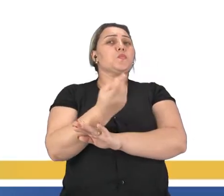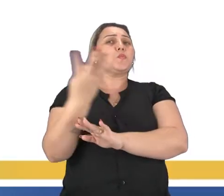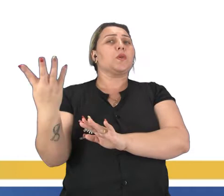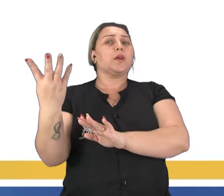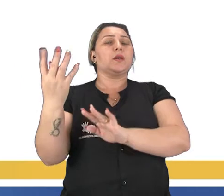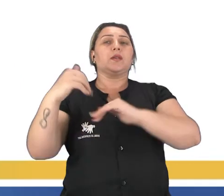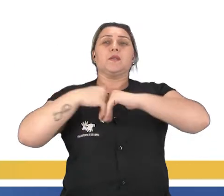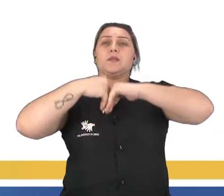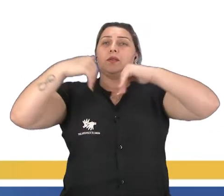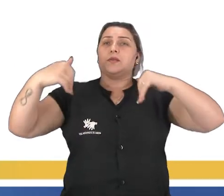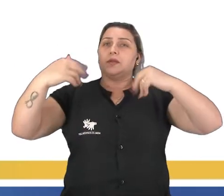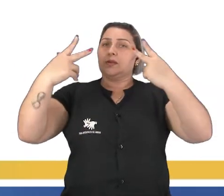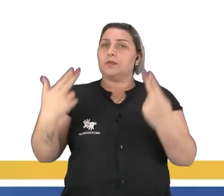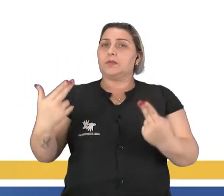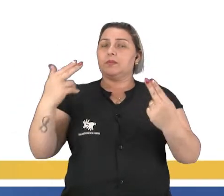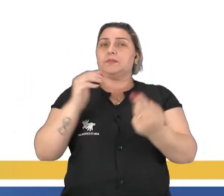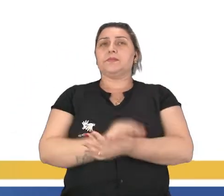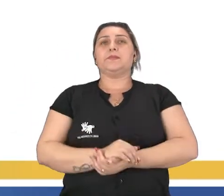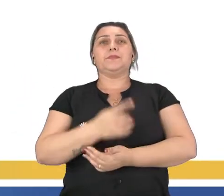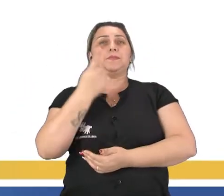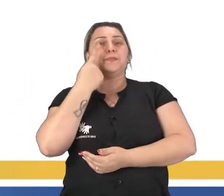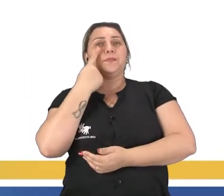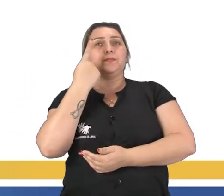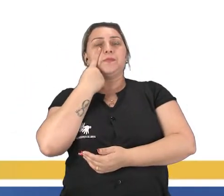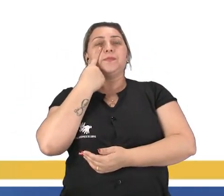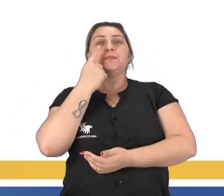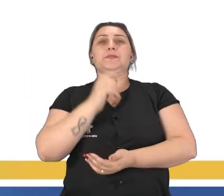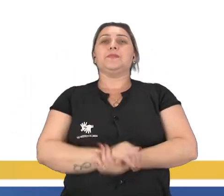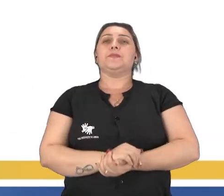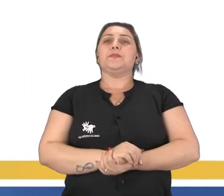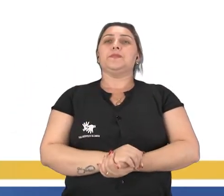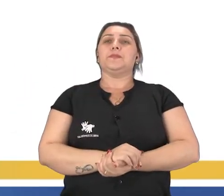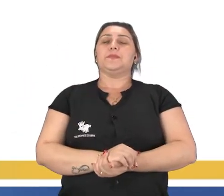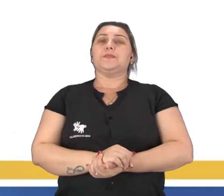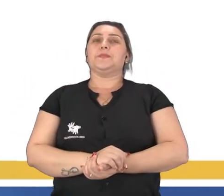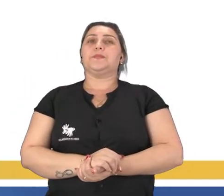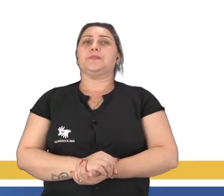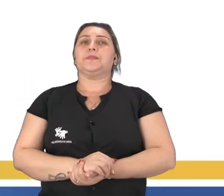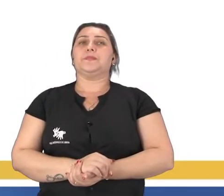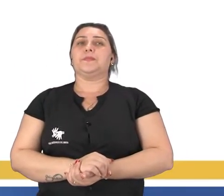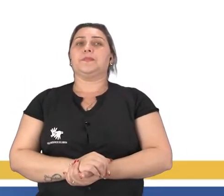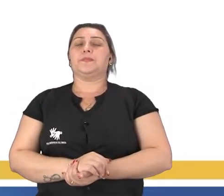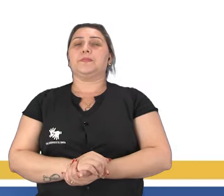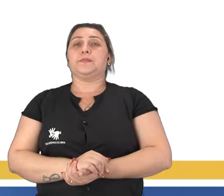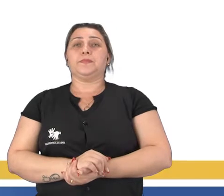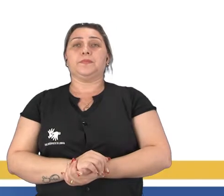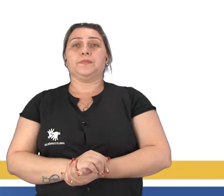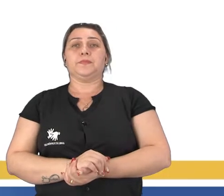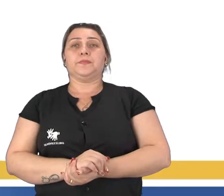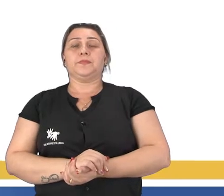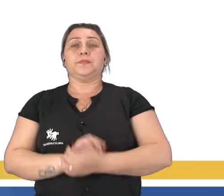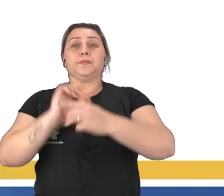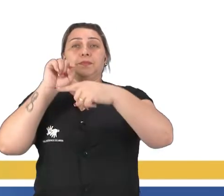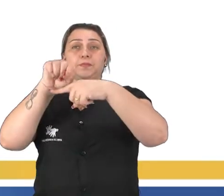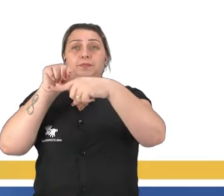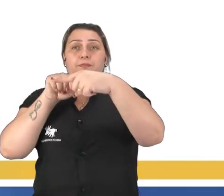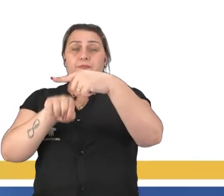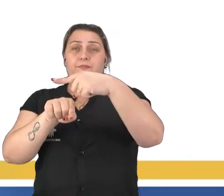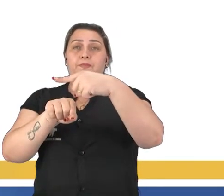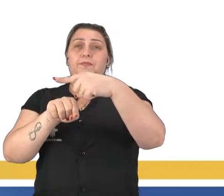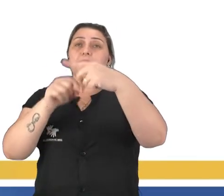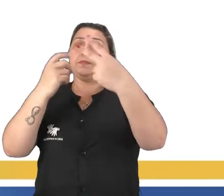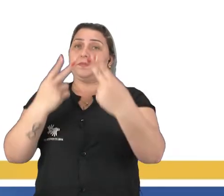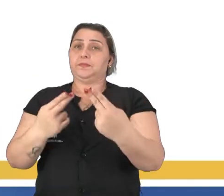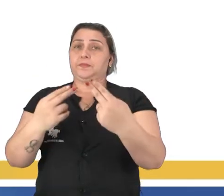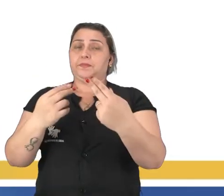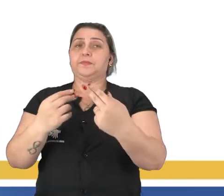minha parede foi dividida igualmente. Observem, nestes casos de frações, nós estamos falando de uma divisão em